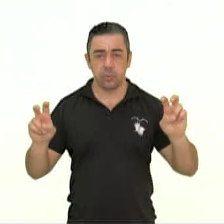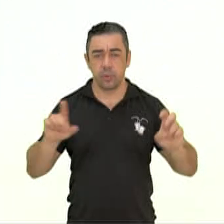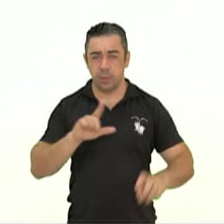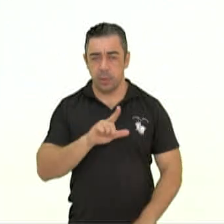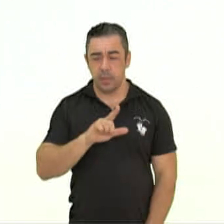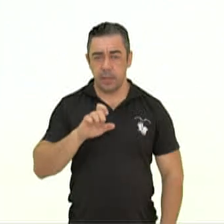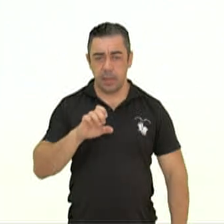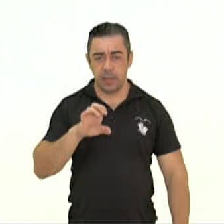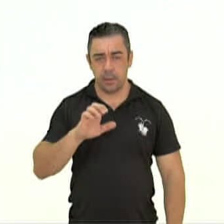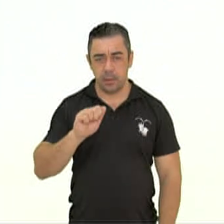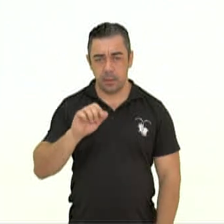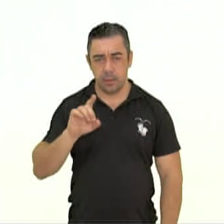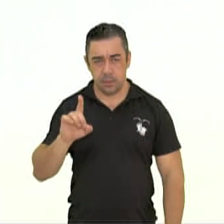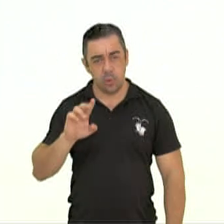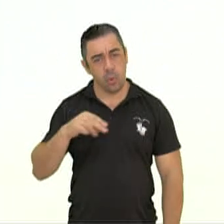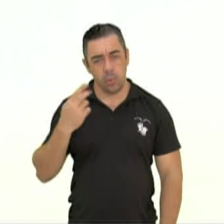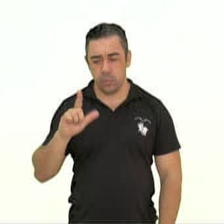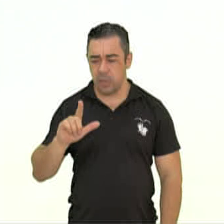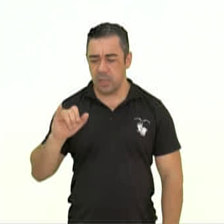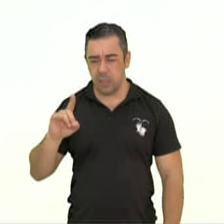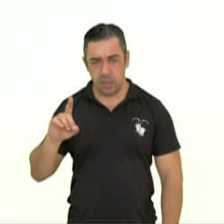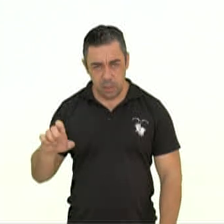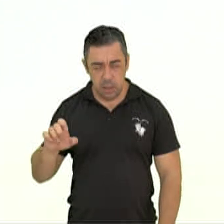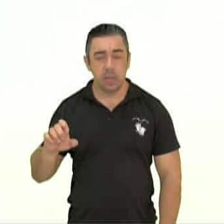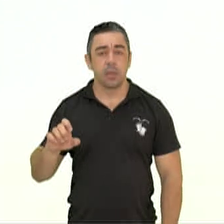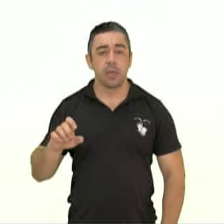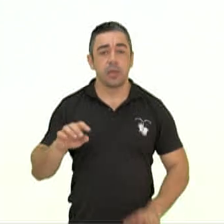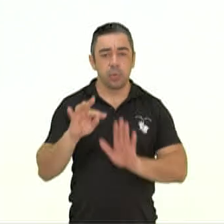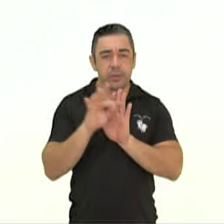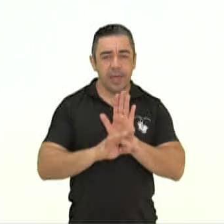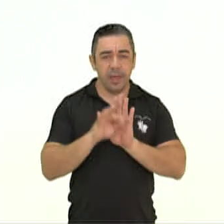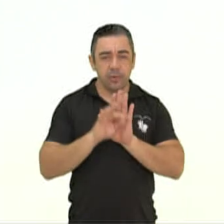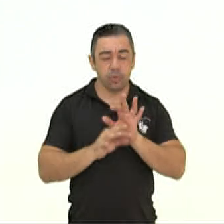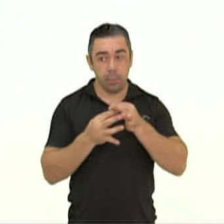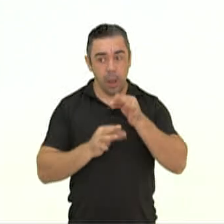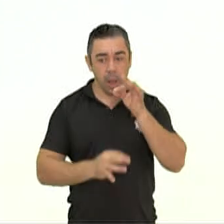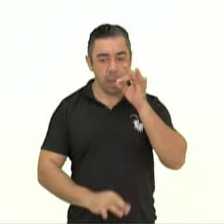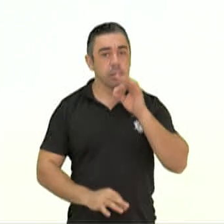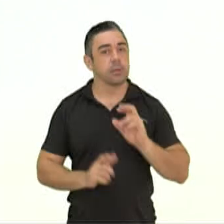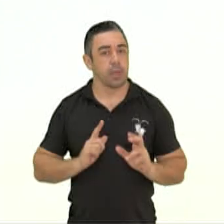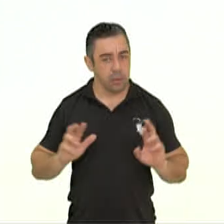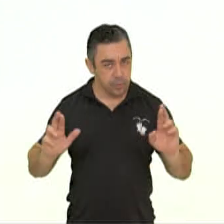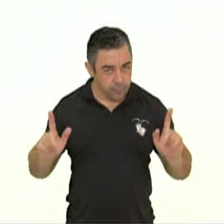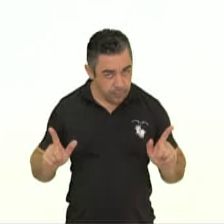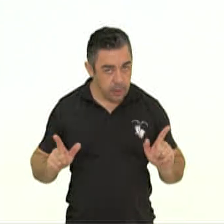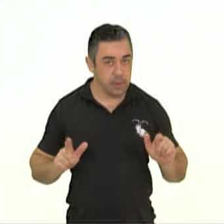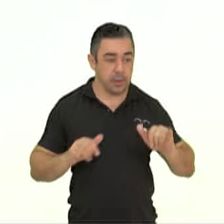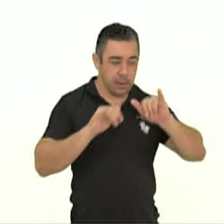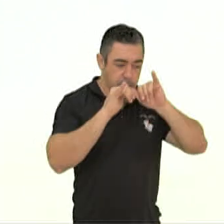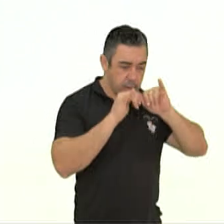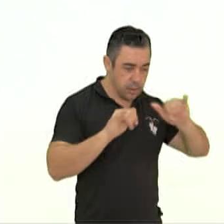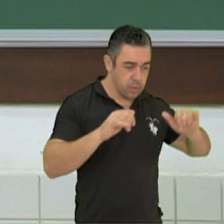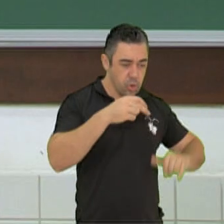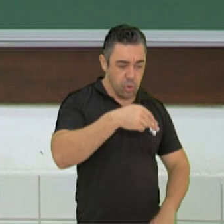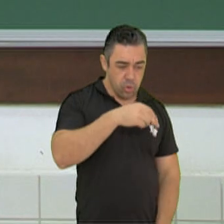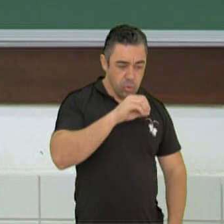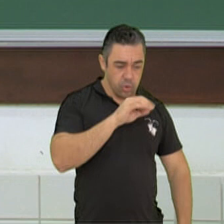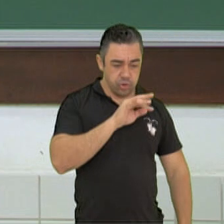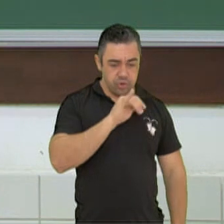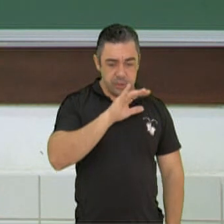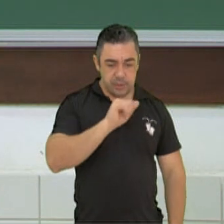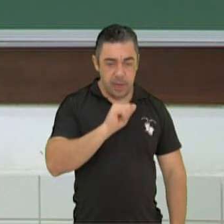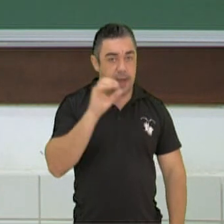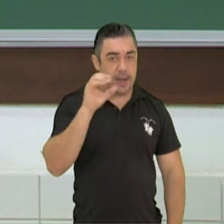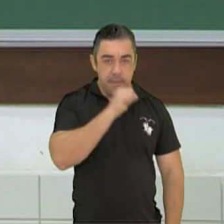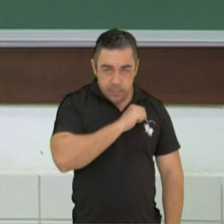ou slide, né? E o corpo do texto. Então, pessoal, há uma diferença sim entre a reportagem e a notícia. Os